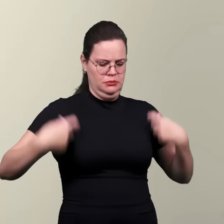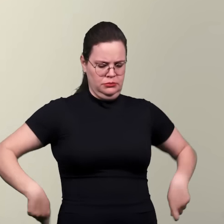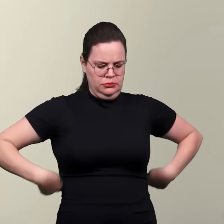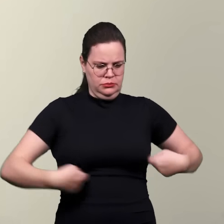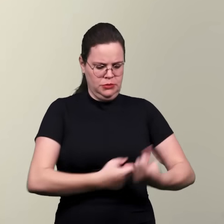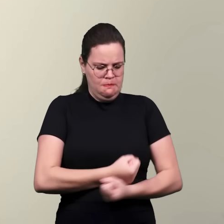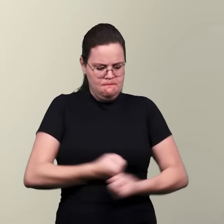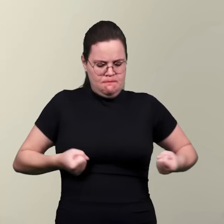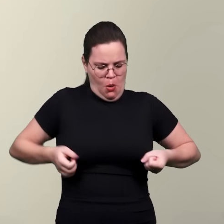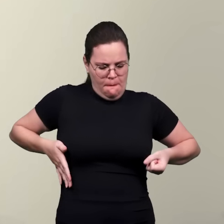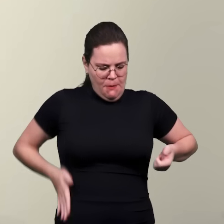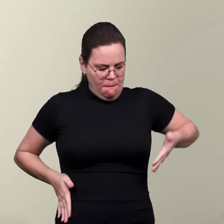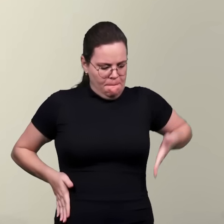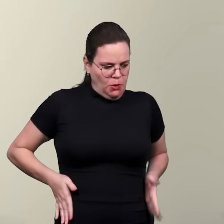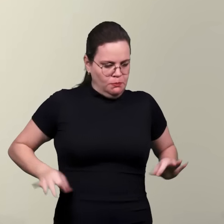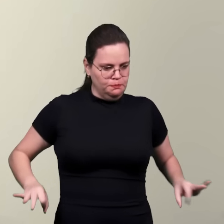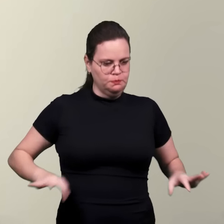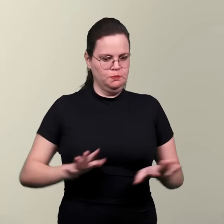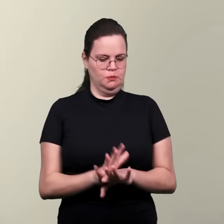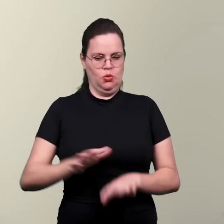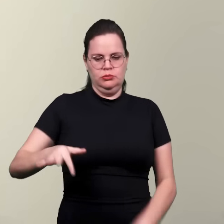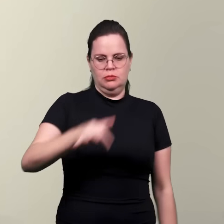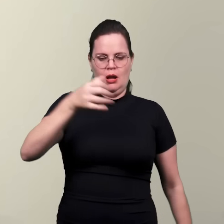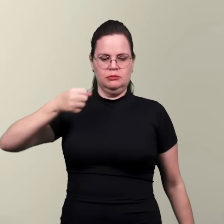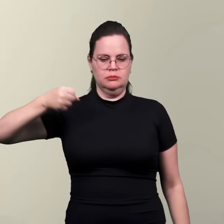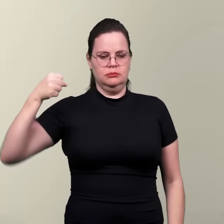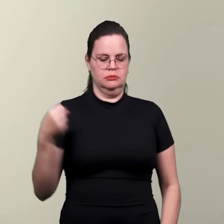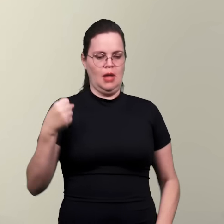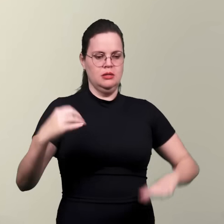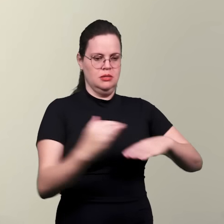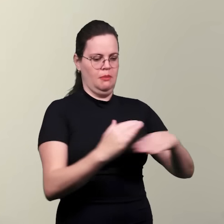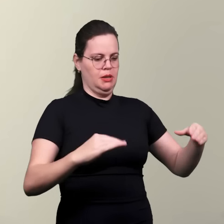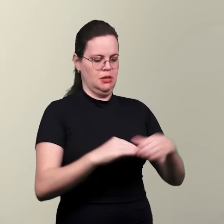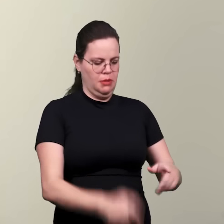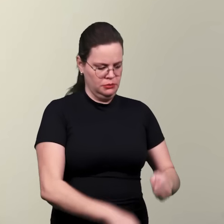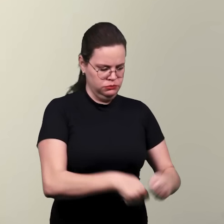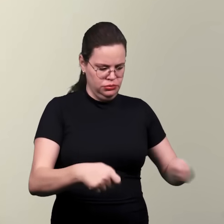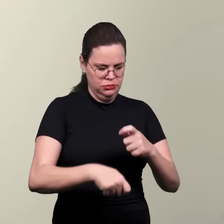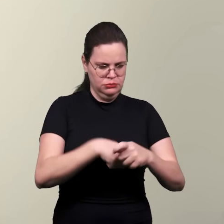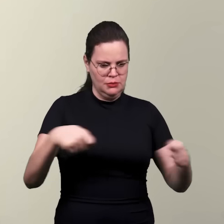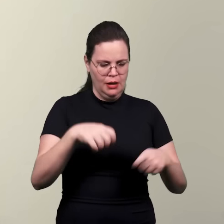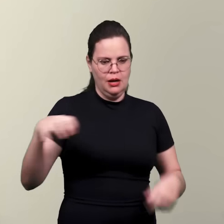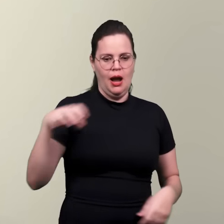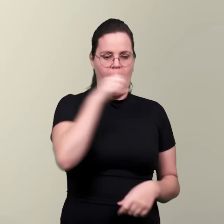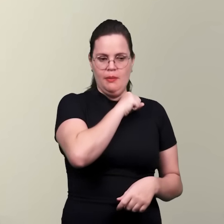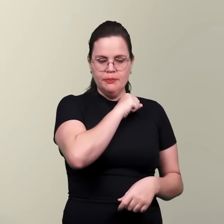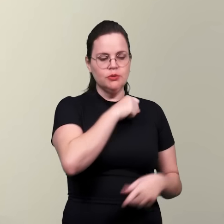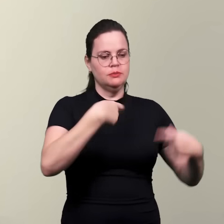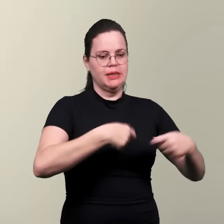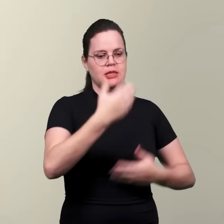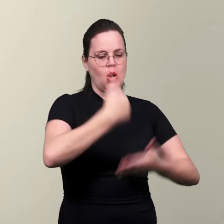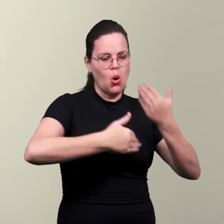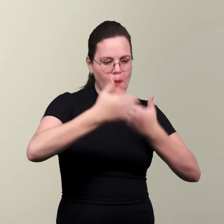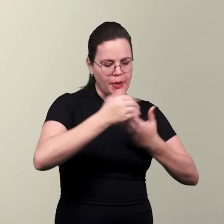vossos sapatos nos pés e o vosso cajado na mão, e o comereis apressadamente. Esta é